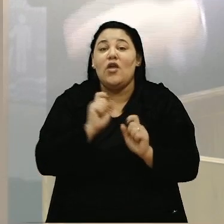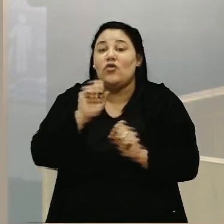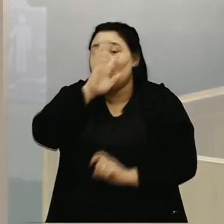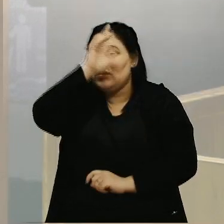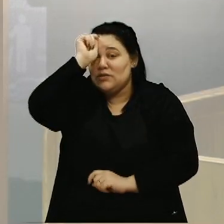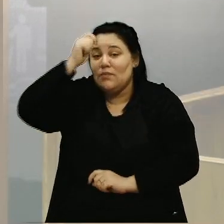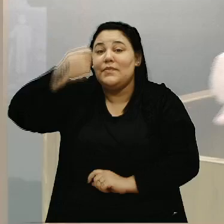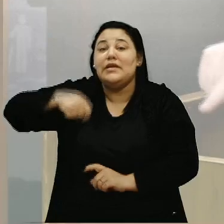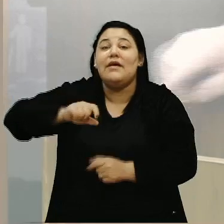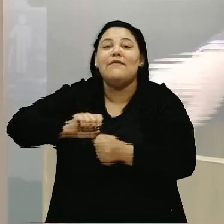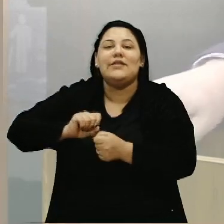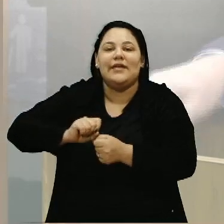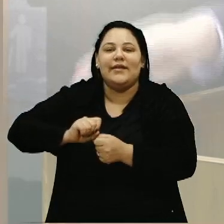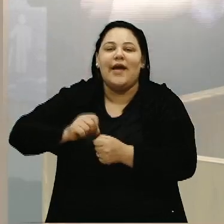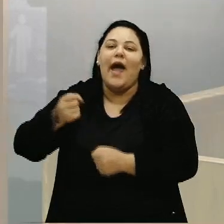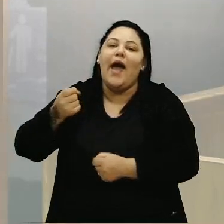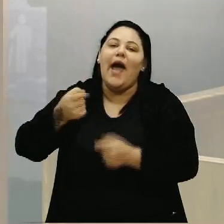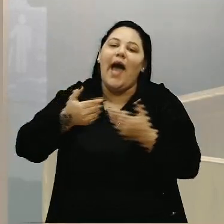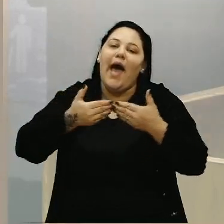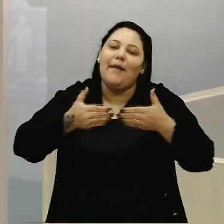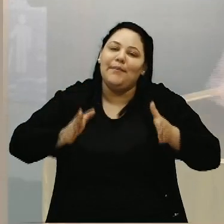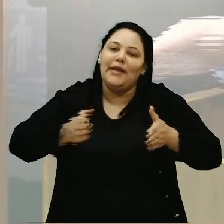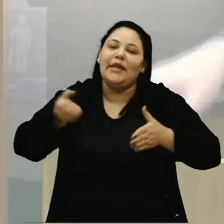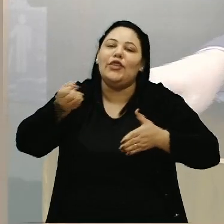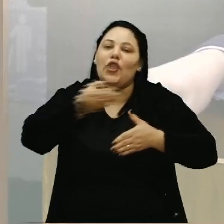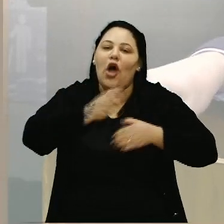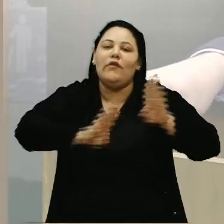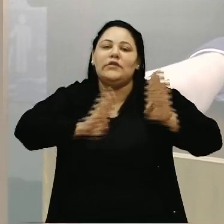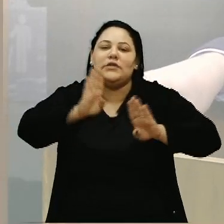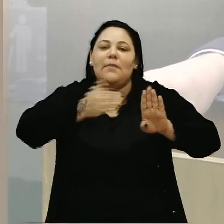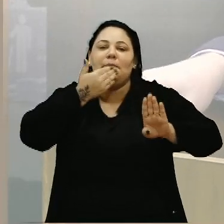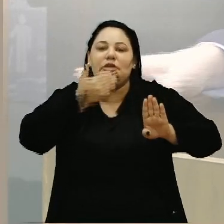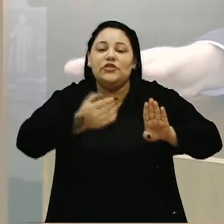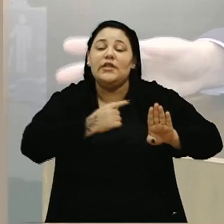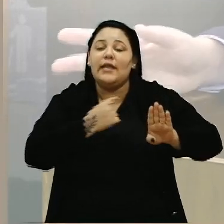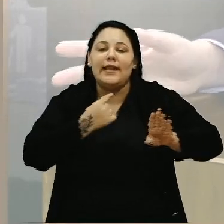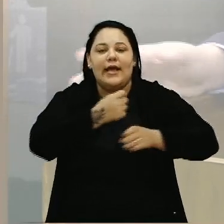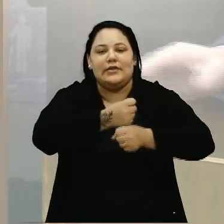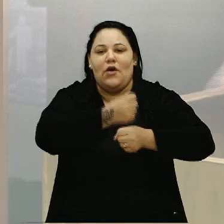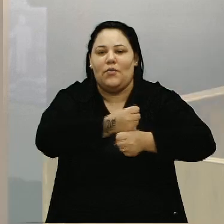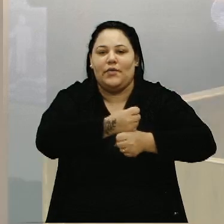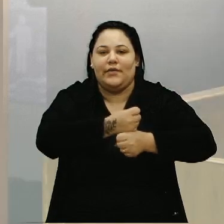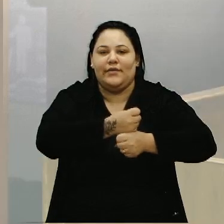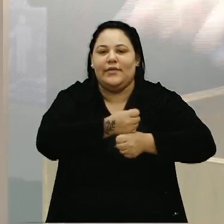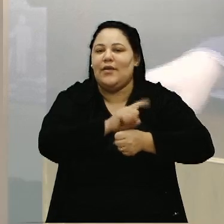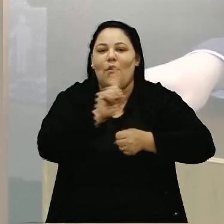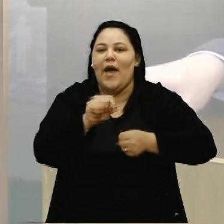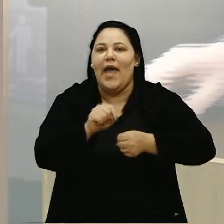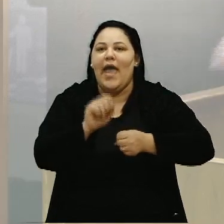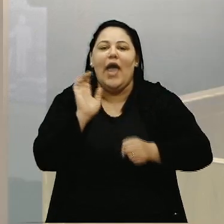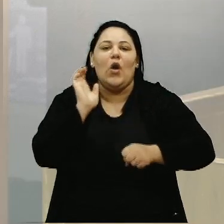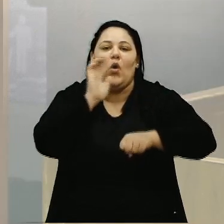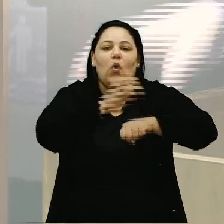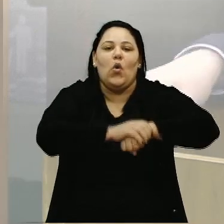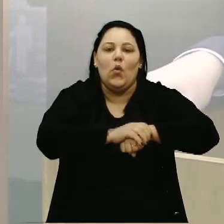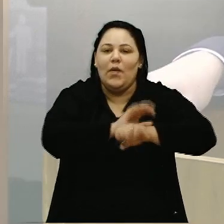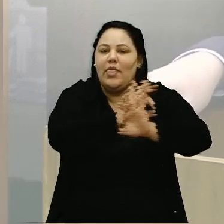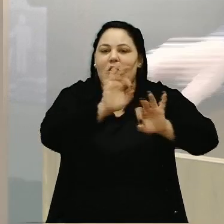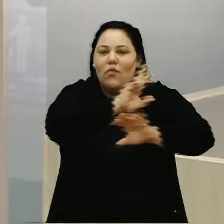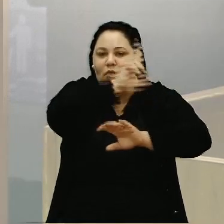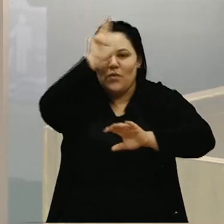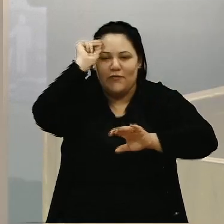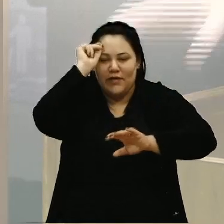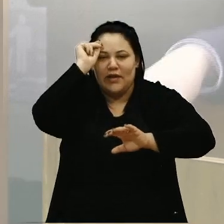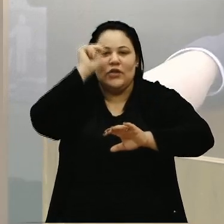fazer? Nova licitação, e atrasa a obra. Não é algo que nenhum prefeito, ou nenhum vereador,